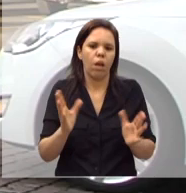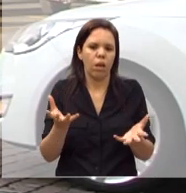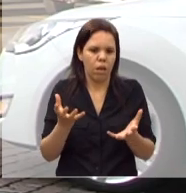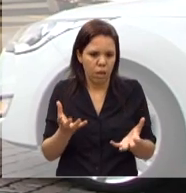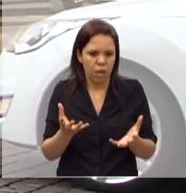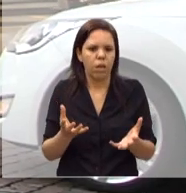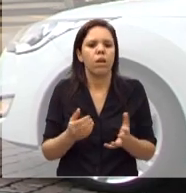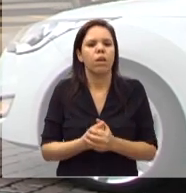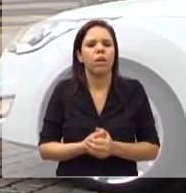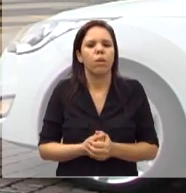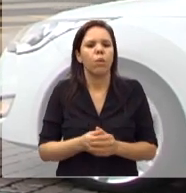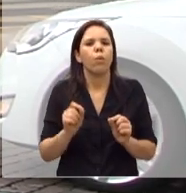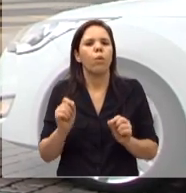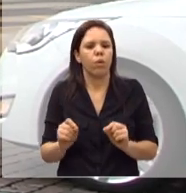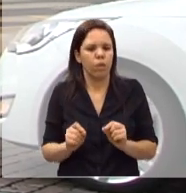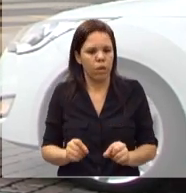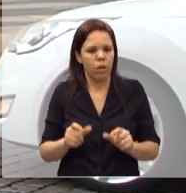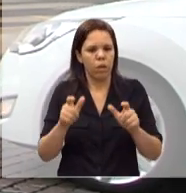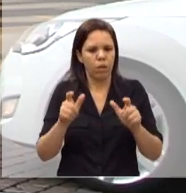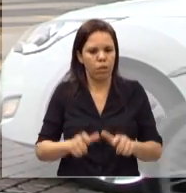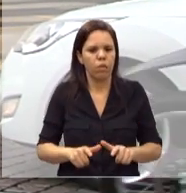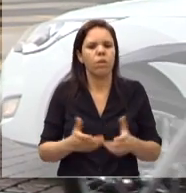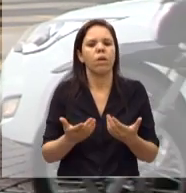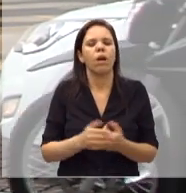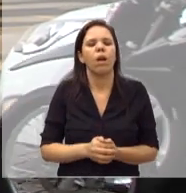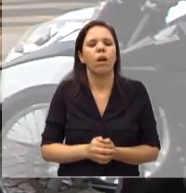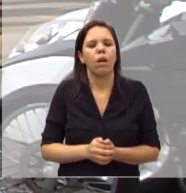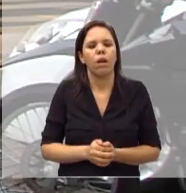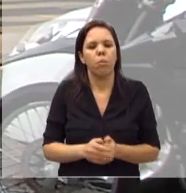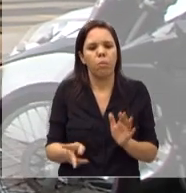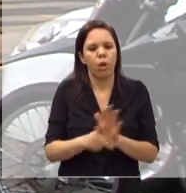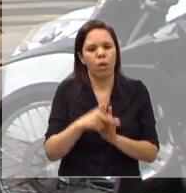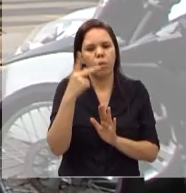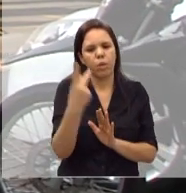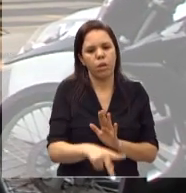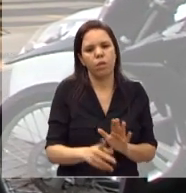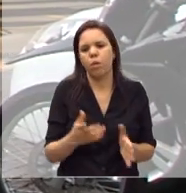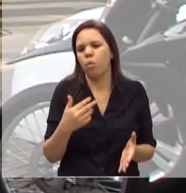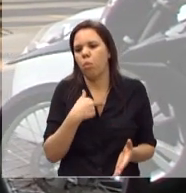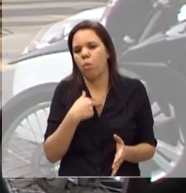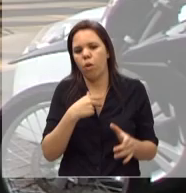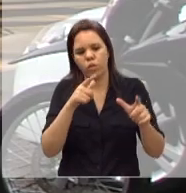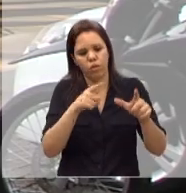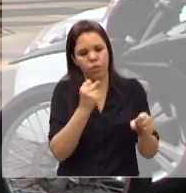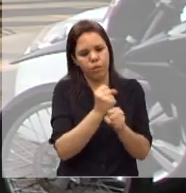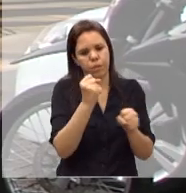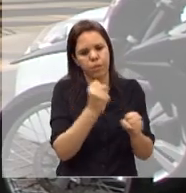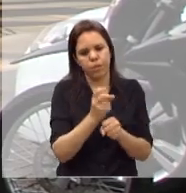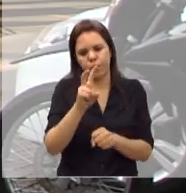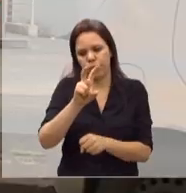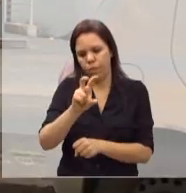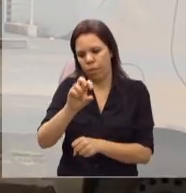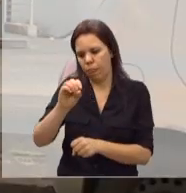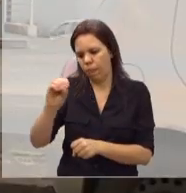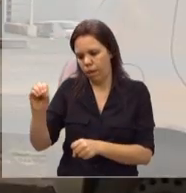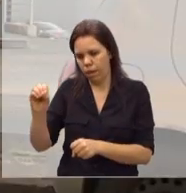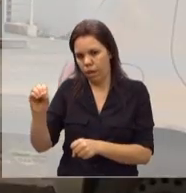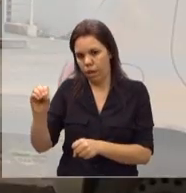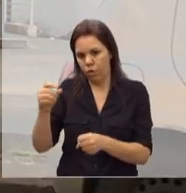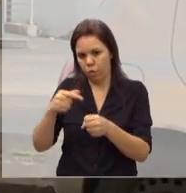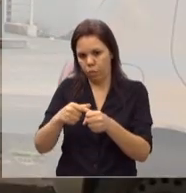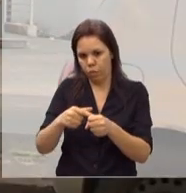uma reserva de mercado para eles. Só que eles não poderiam dizer, não pode instalar um posto a 500 metros do outro, senão